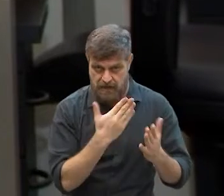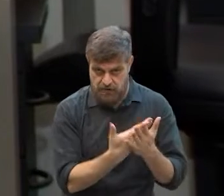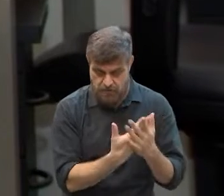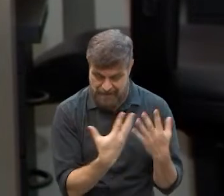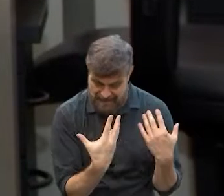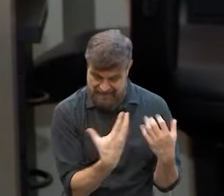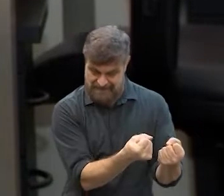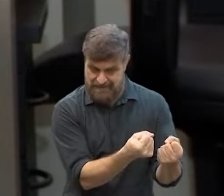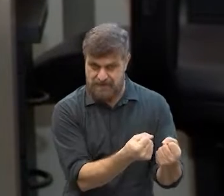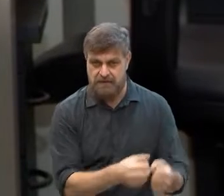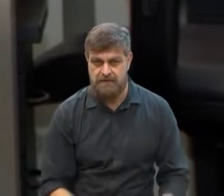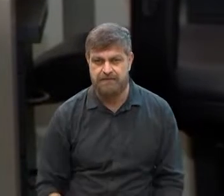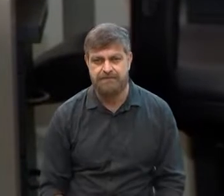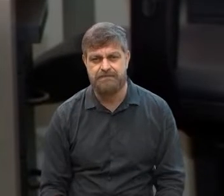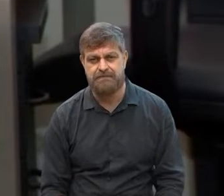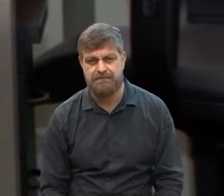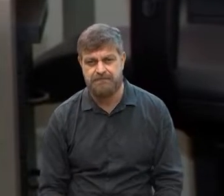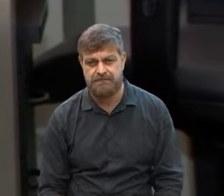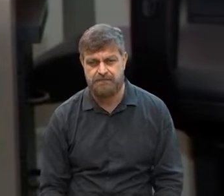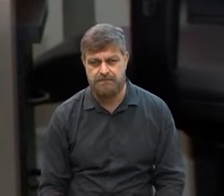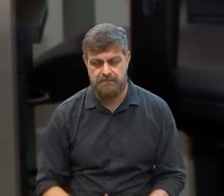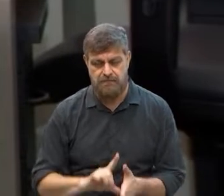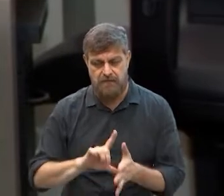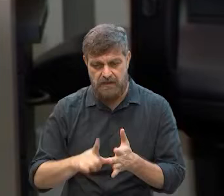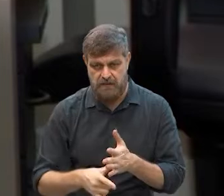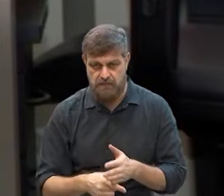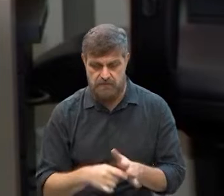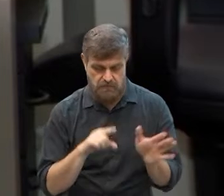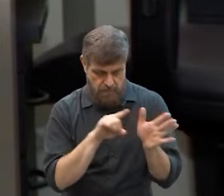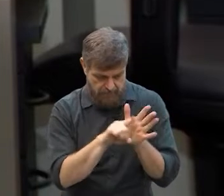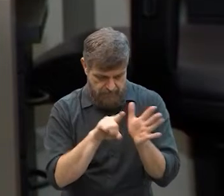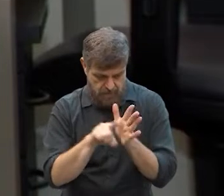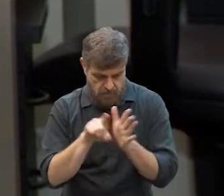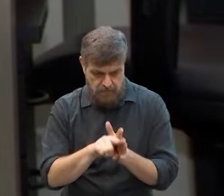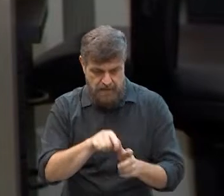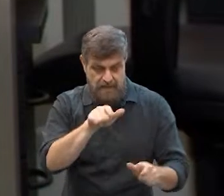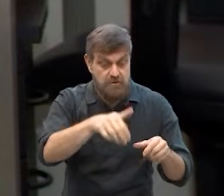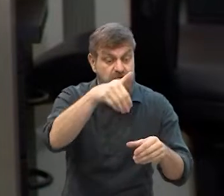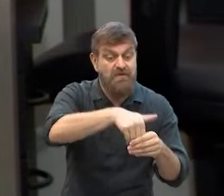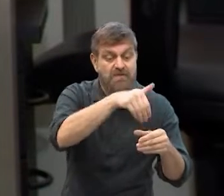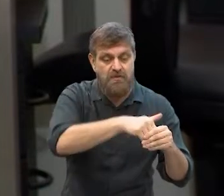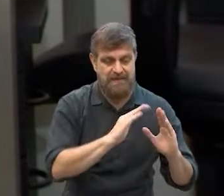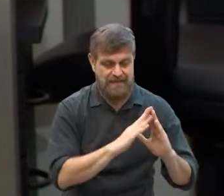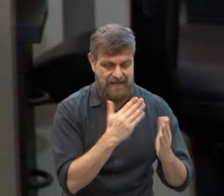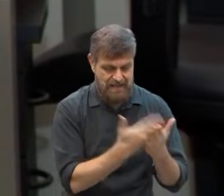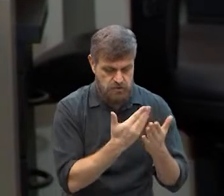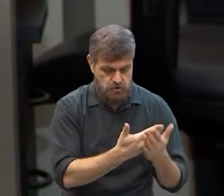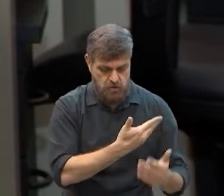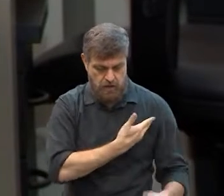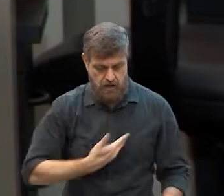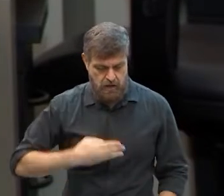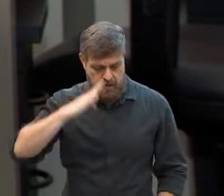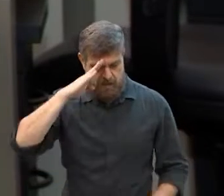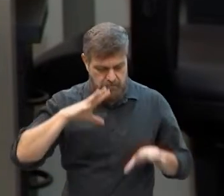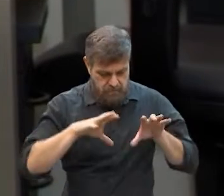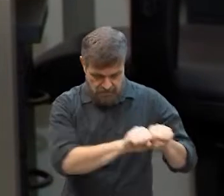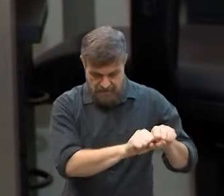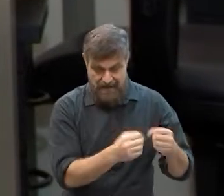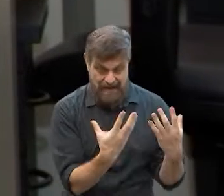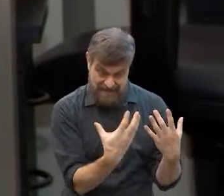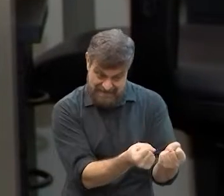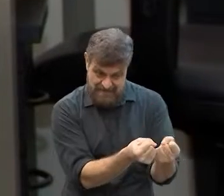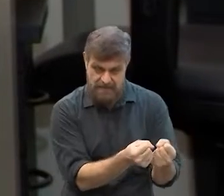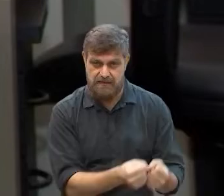ou não. Então a partir dessa consulta é que a gente vai saber se a escola que